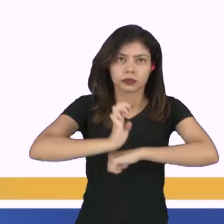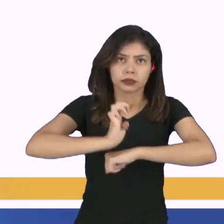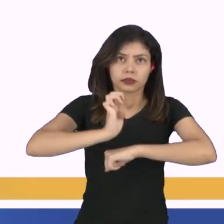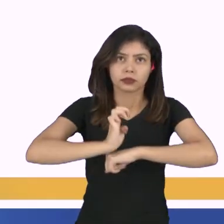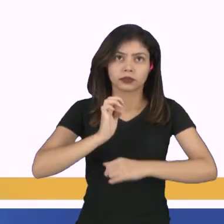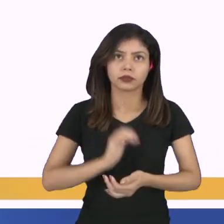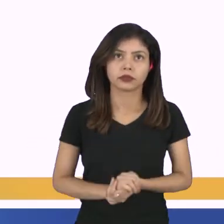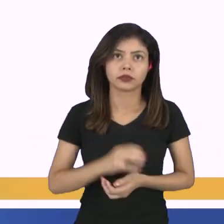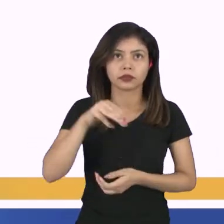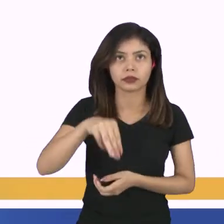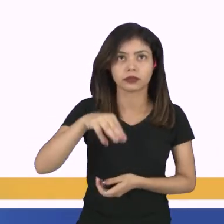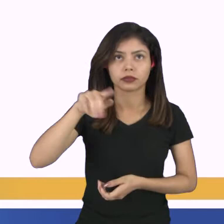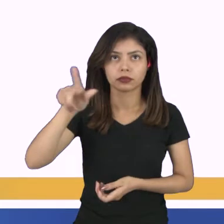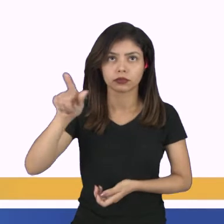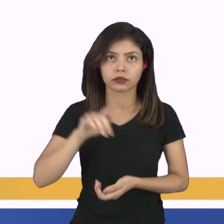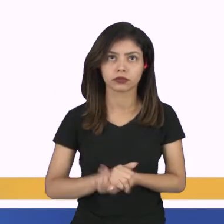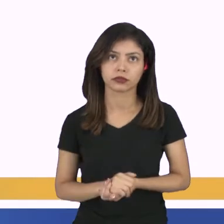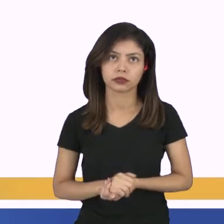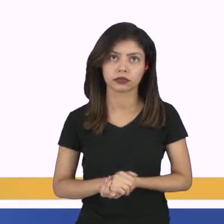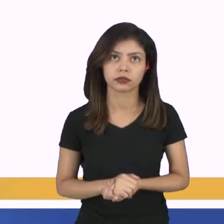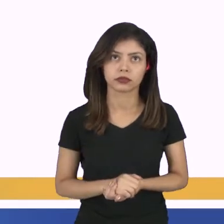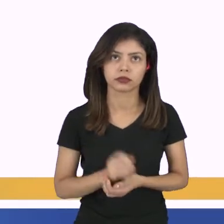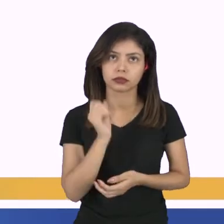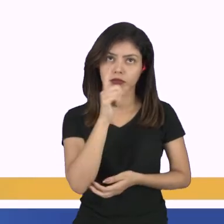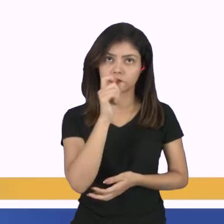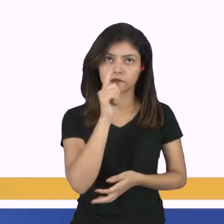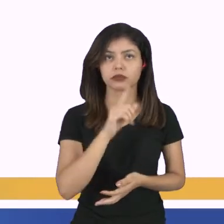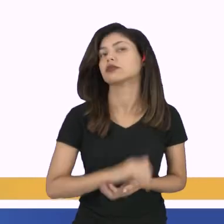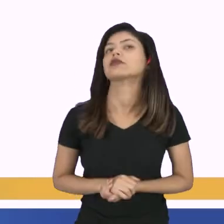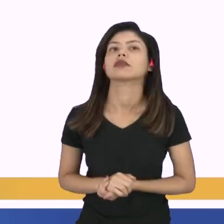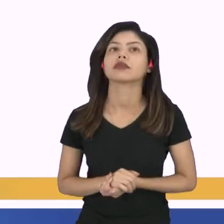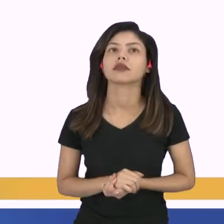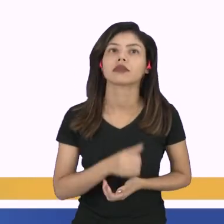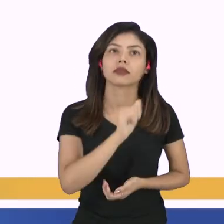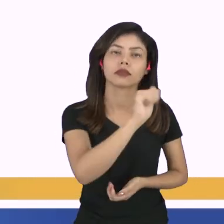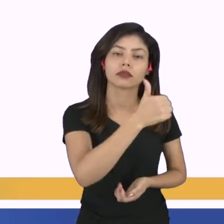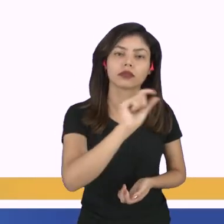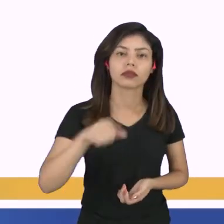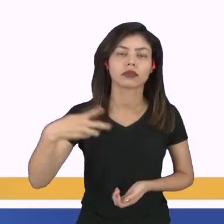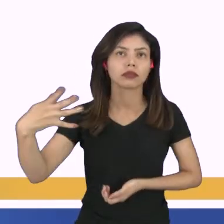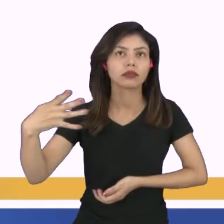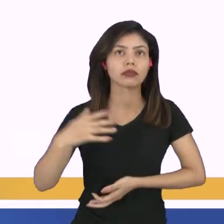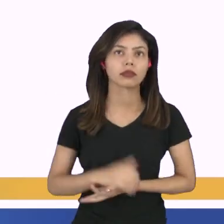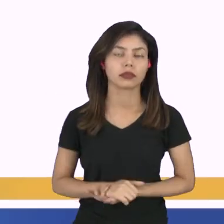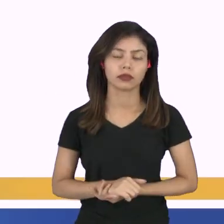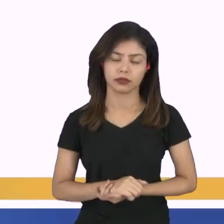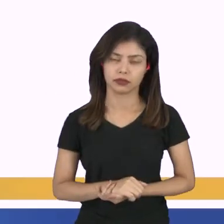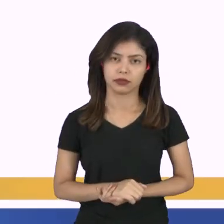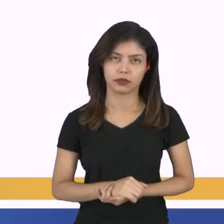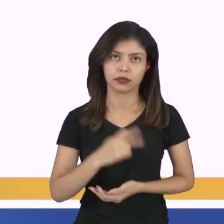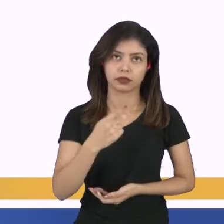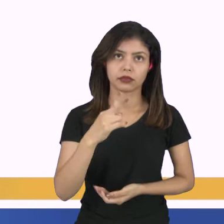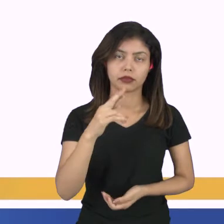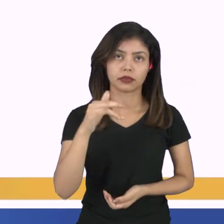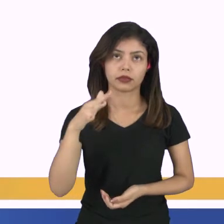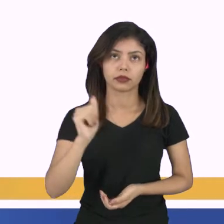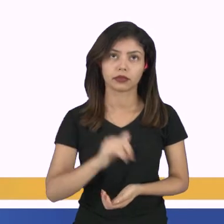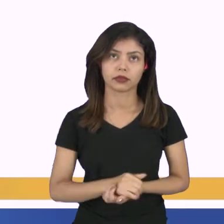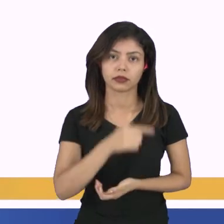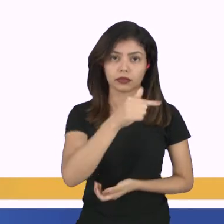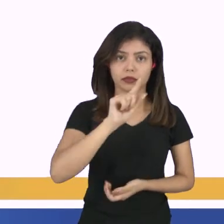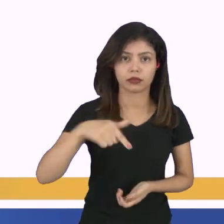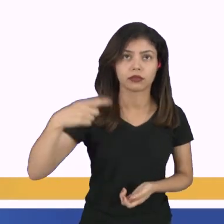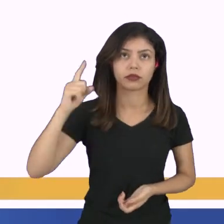né? Mato Grosso, ali em azul, representando 11,4, né? O Paraná,